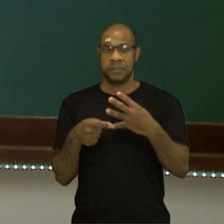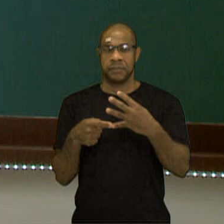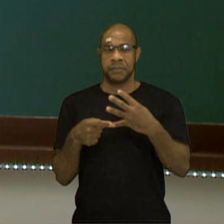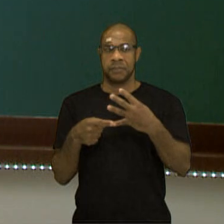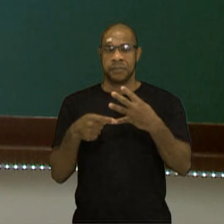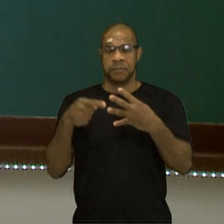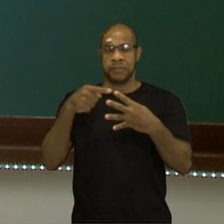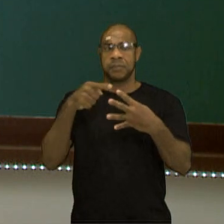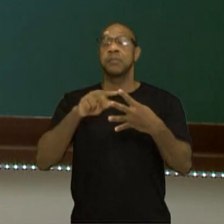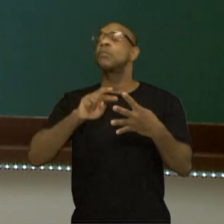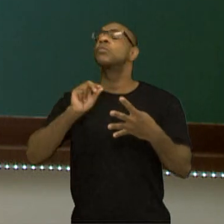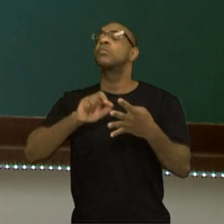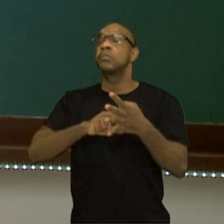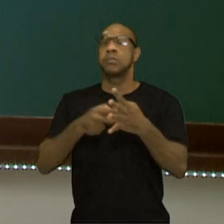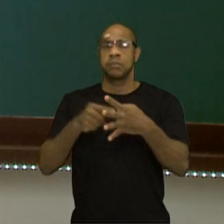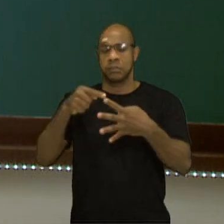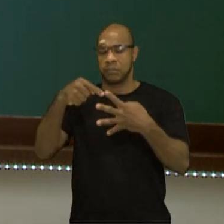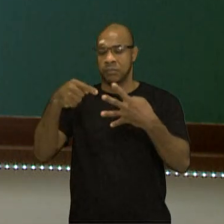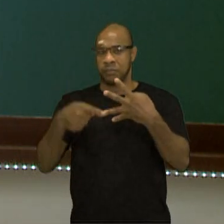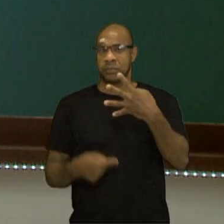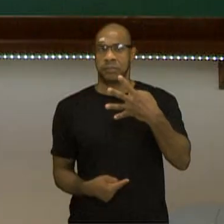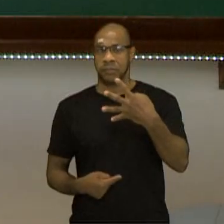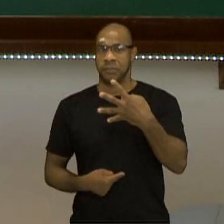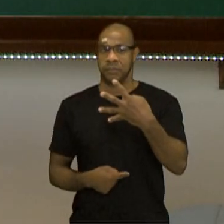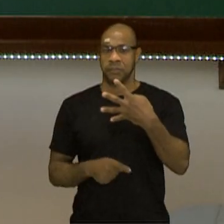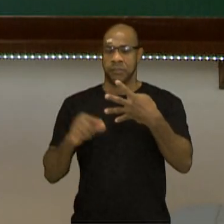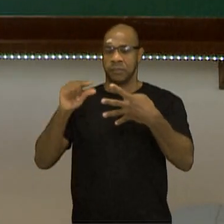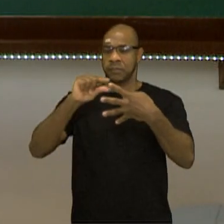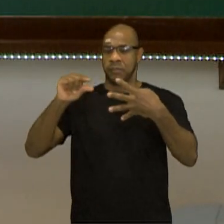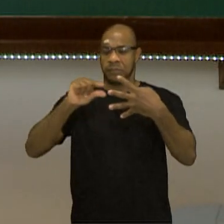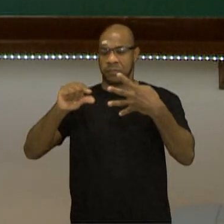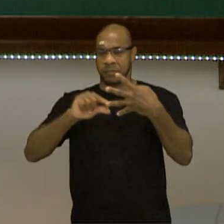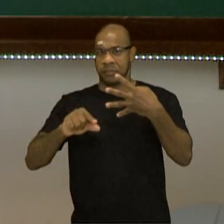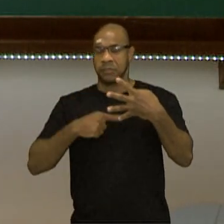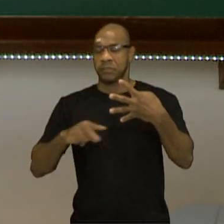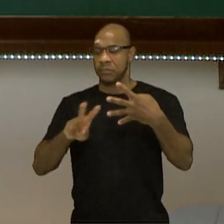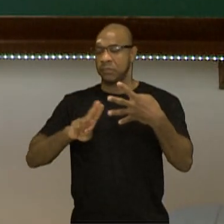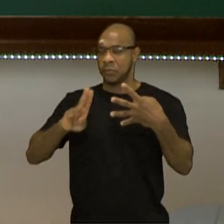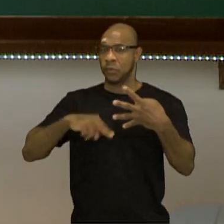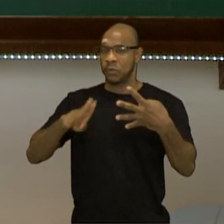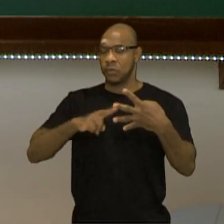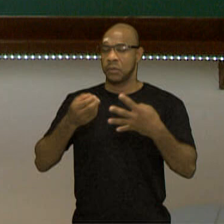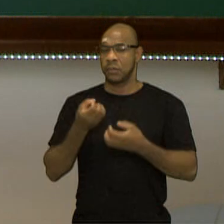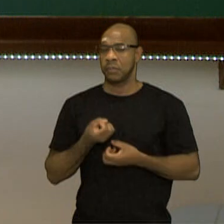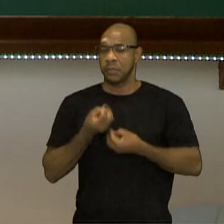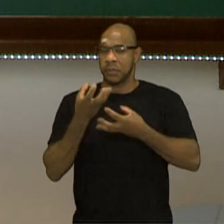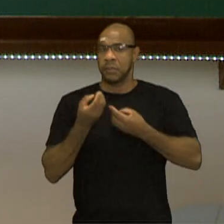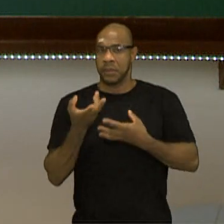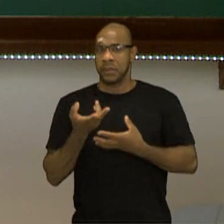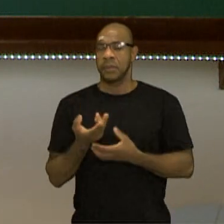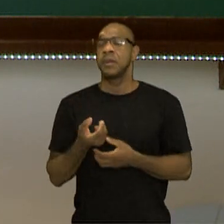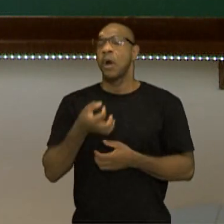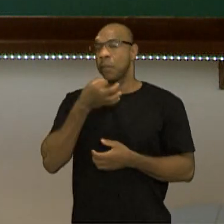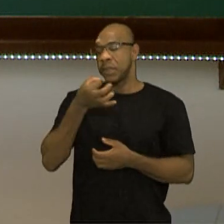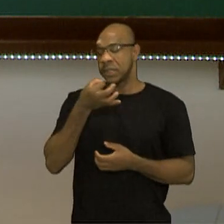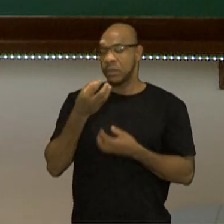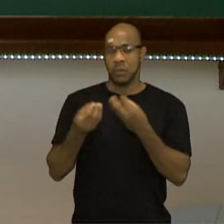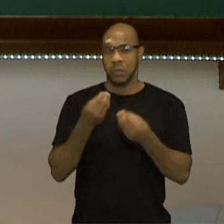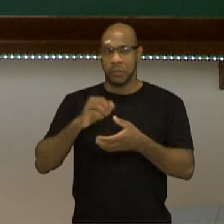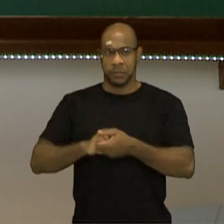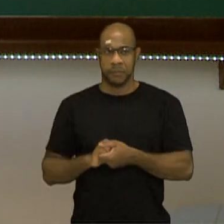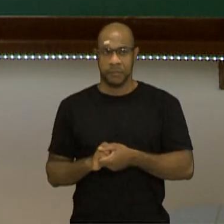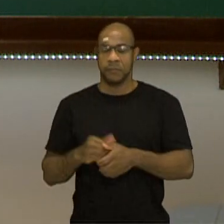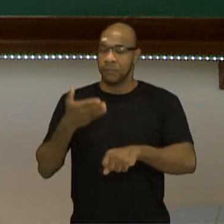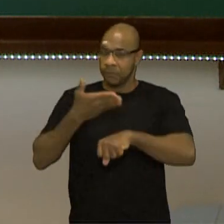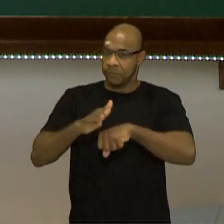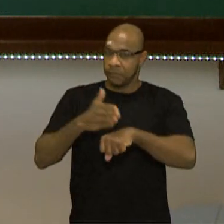impression is that. Então, nós temos ali 4 expressões que nós usamos quando nós vamos falar da nossa opinião. Nós vamos